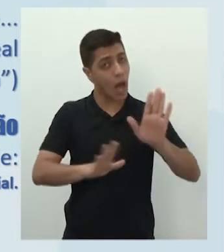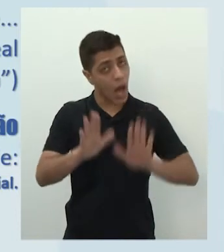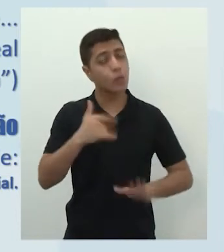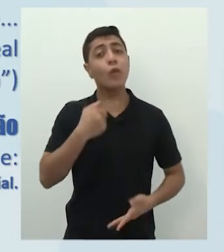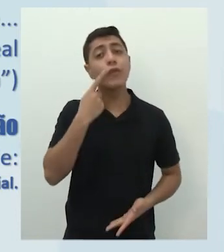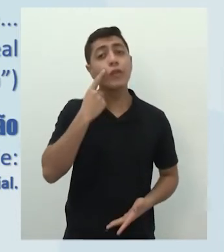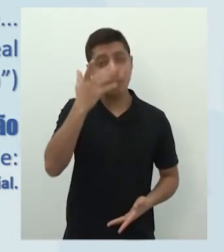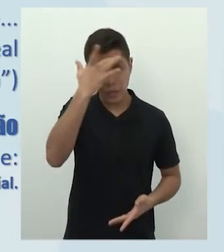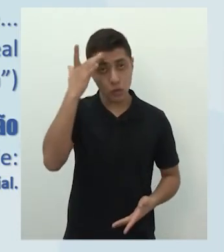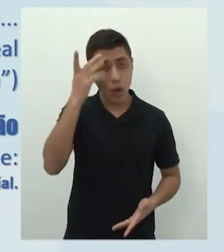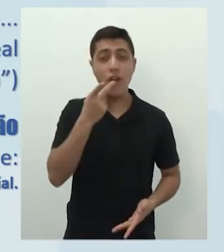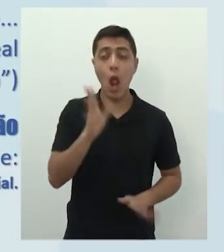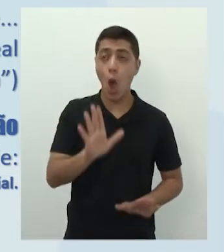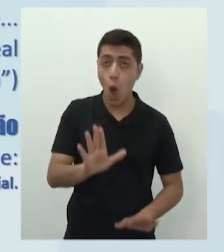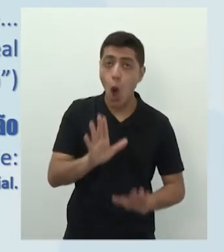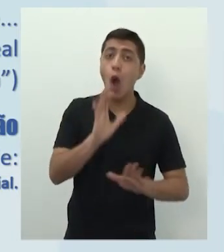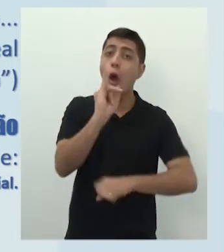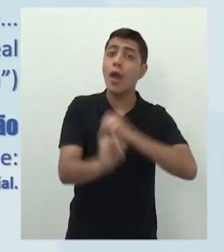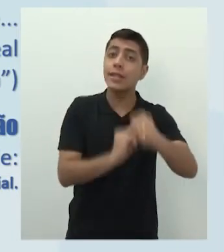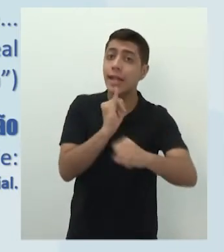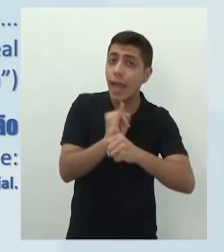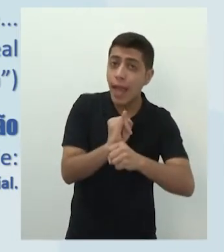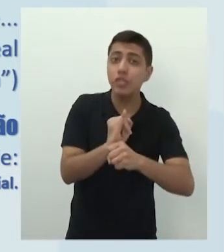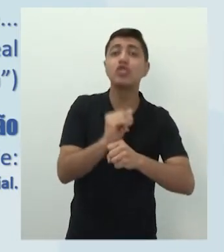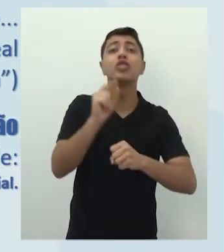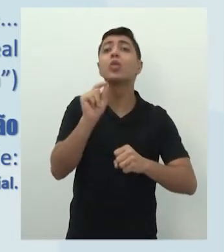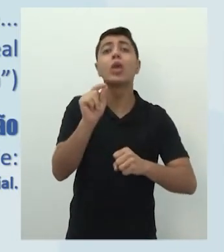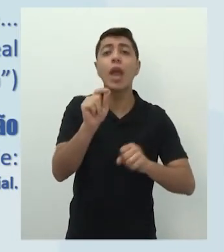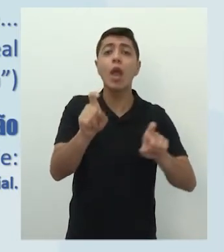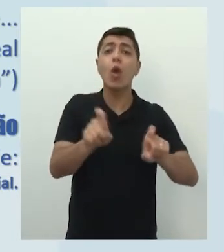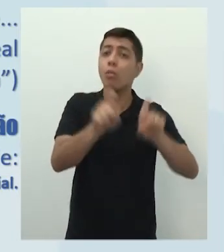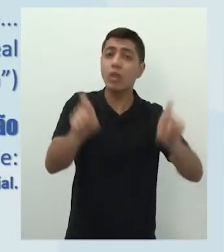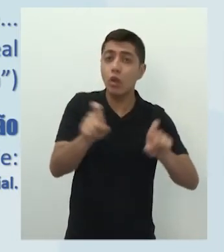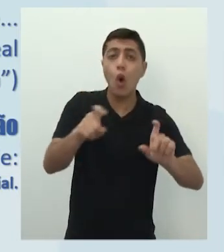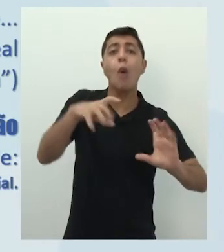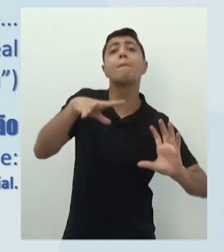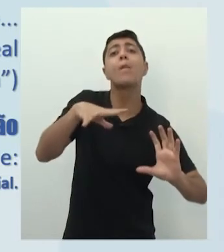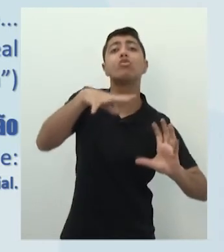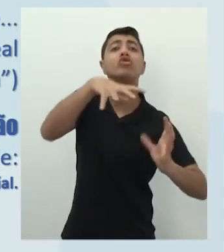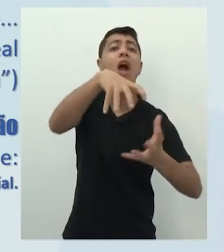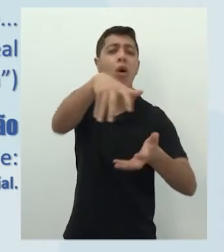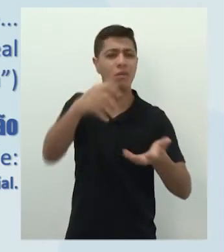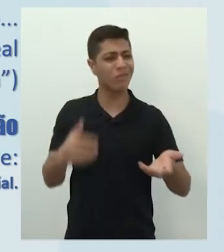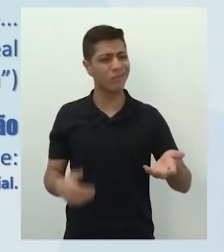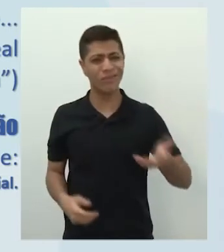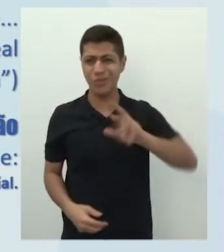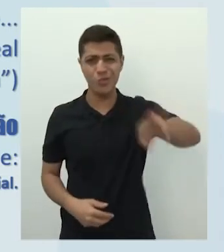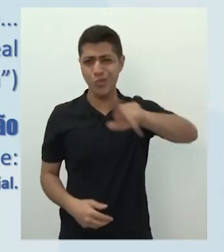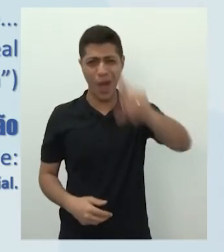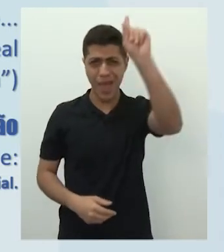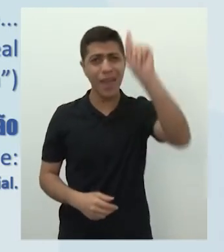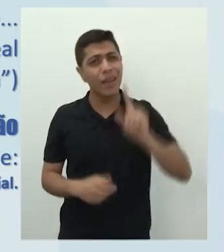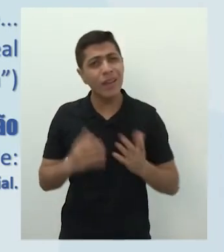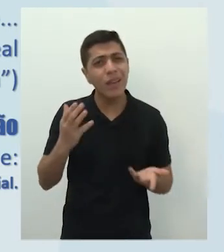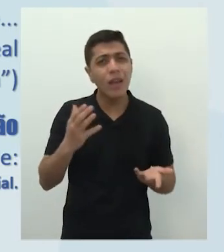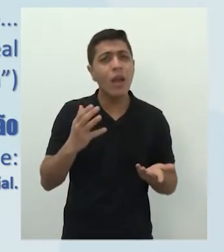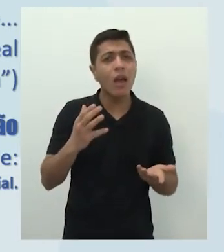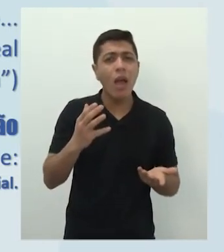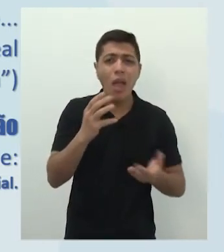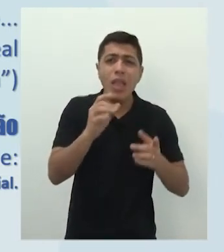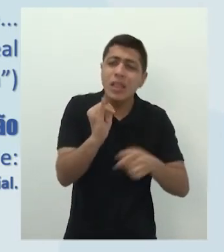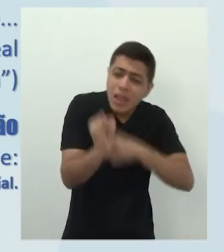rede mundial de computador. Banana, não é rede mundial de computador coisa nenhuma. Internet é rede mundial de